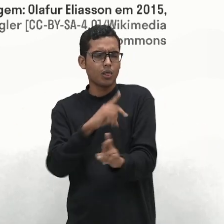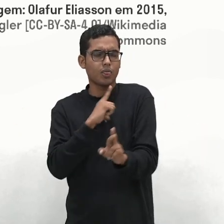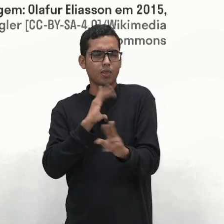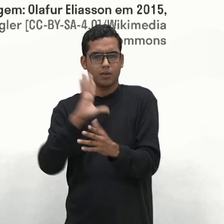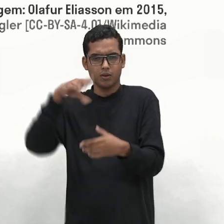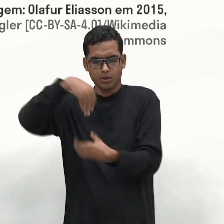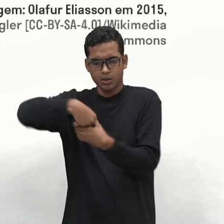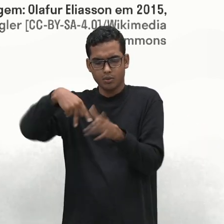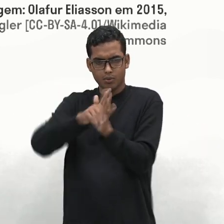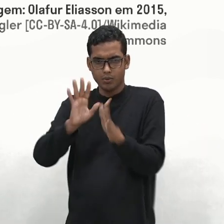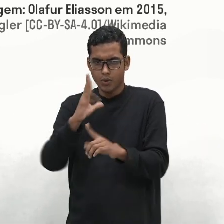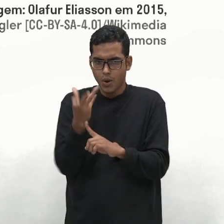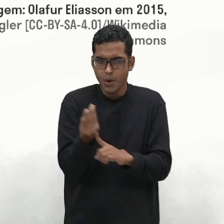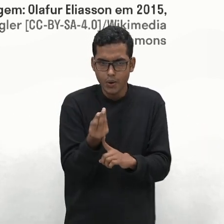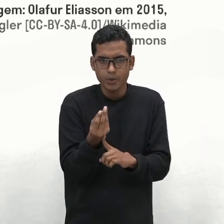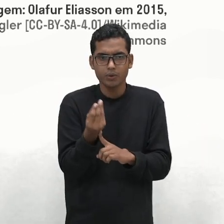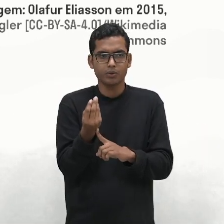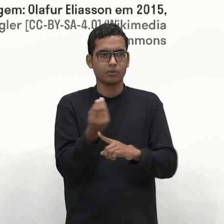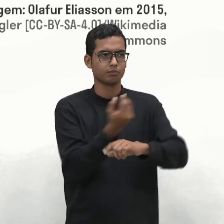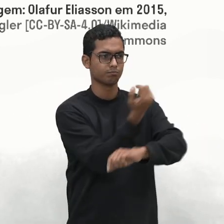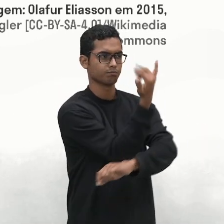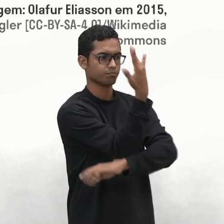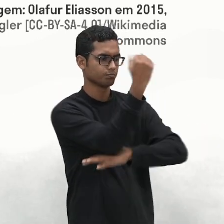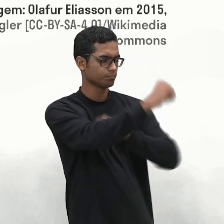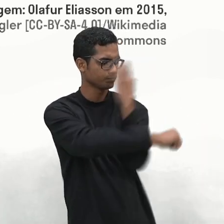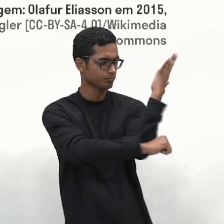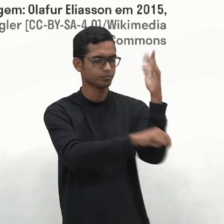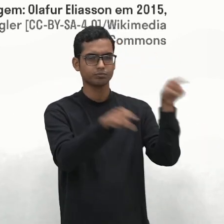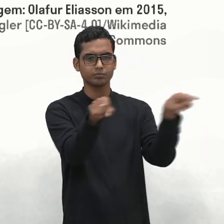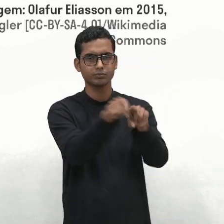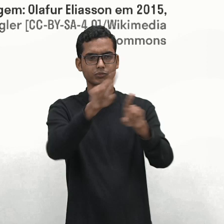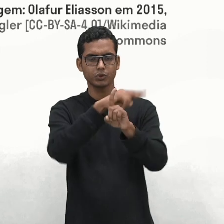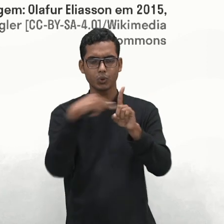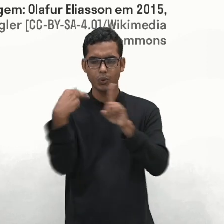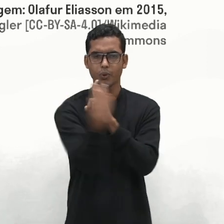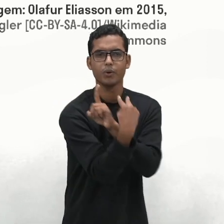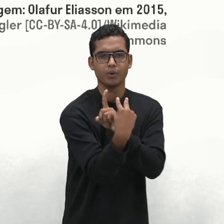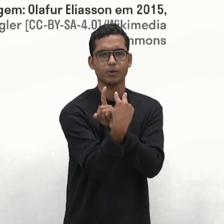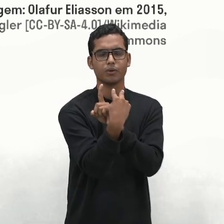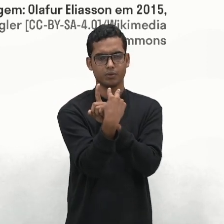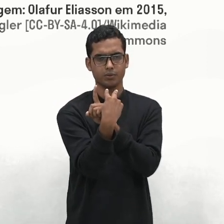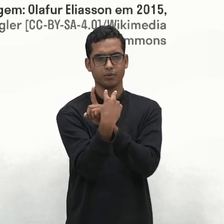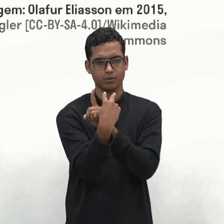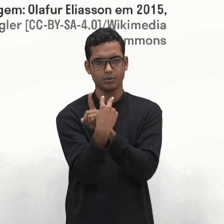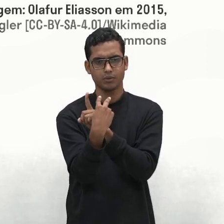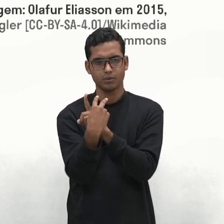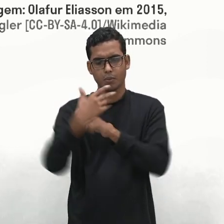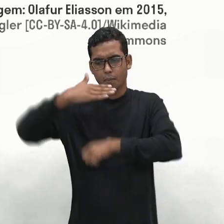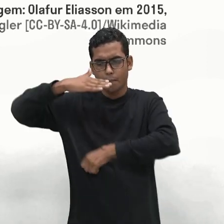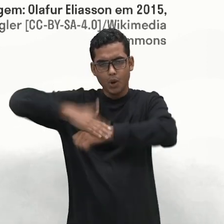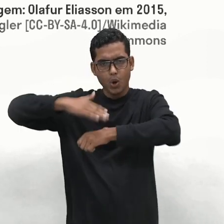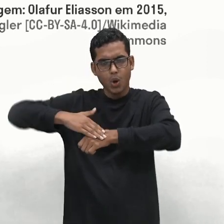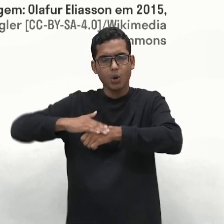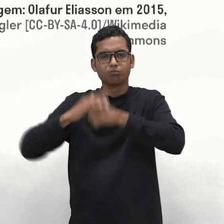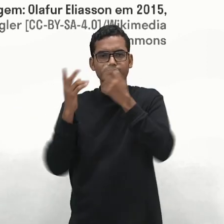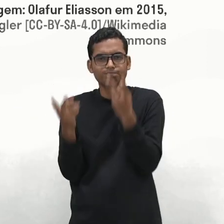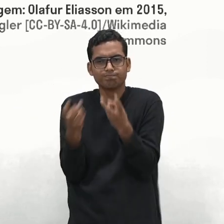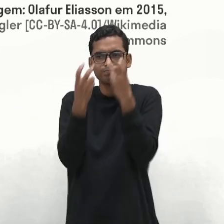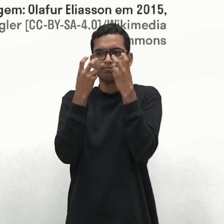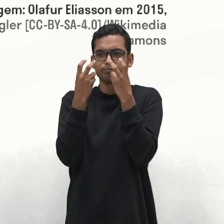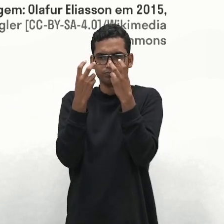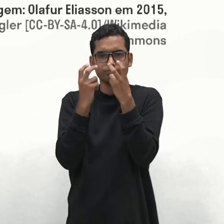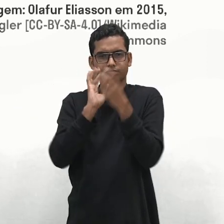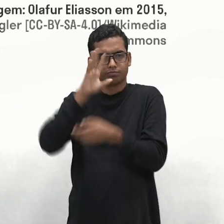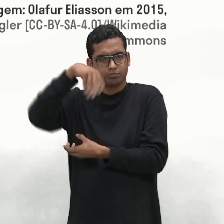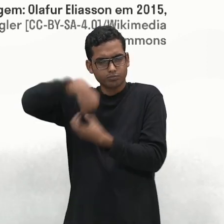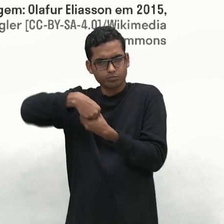arte? Natureza e a percepção. É a percepção dele, é o olhar dele dentro